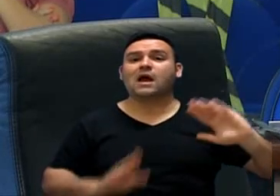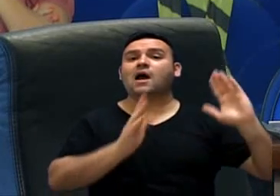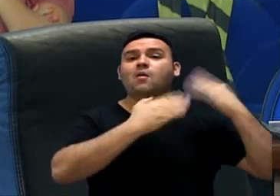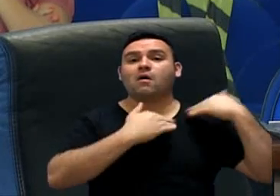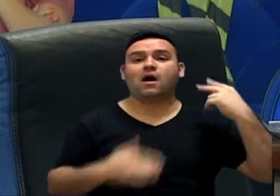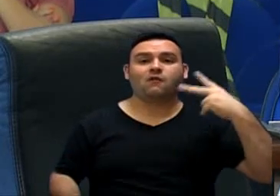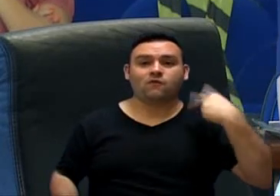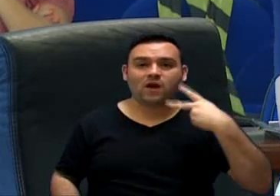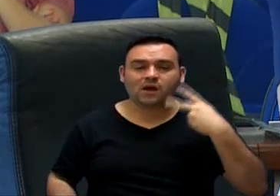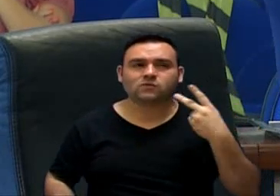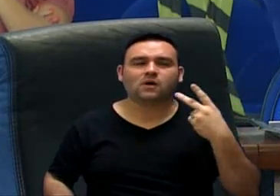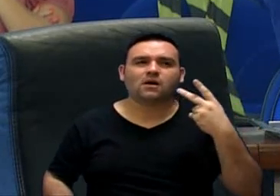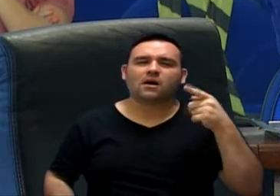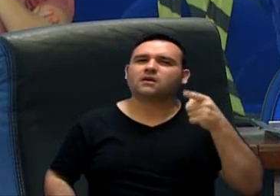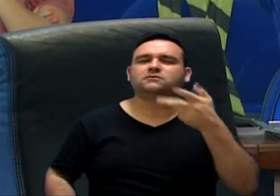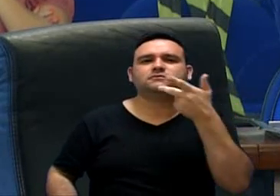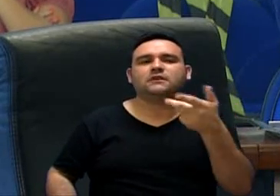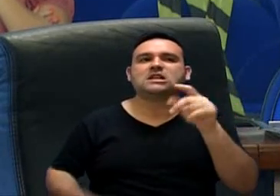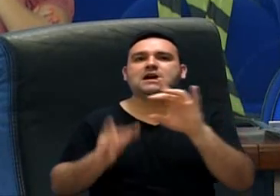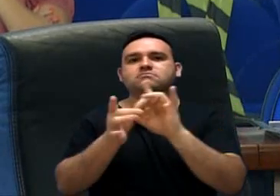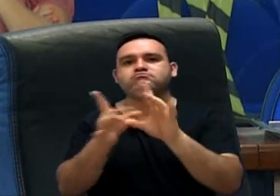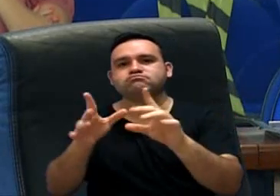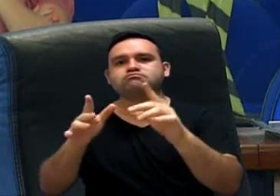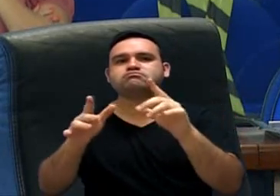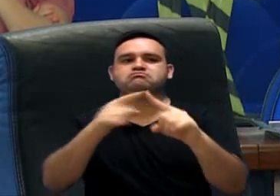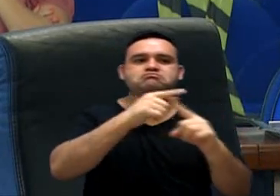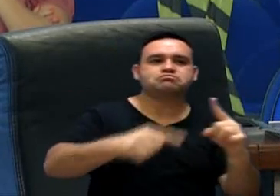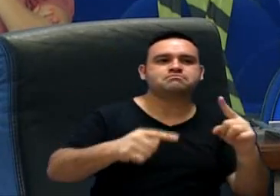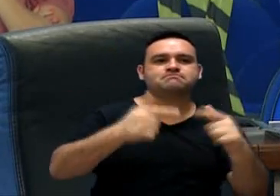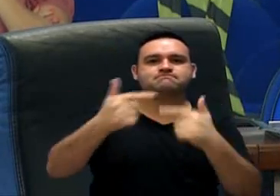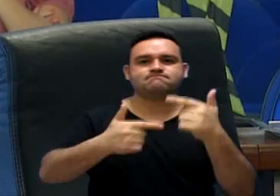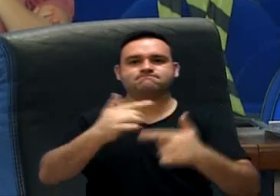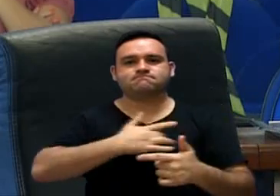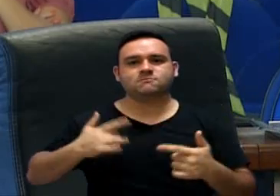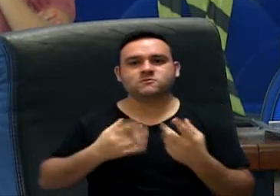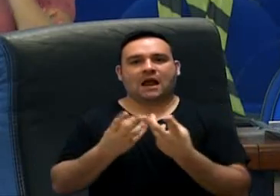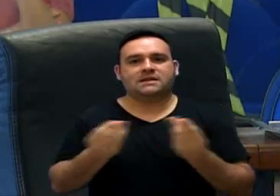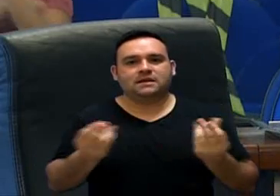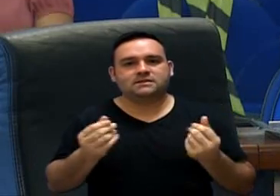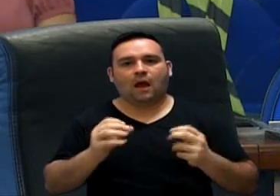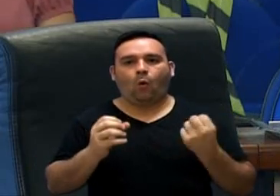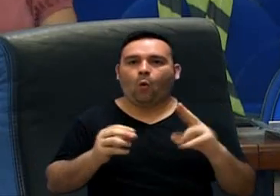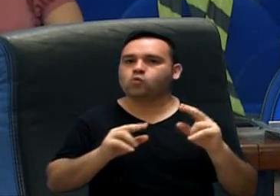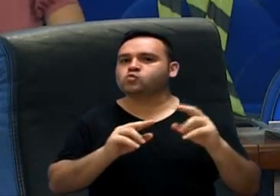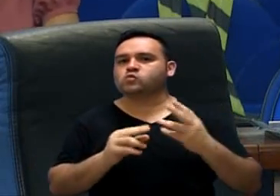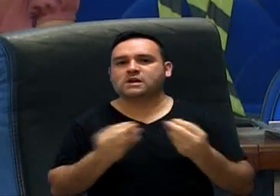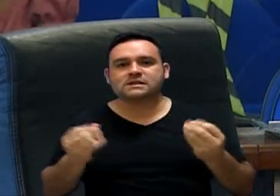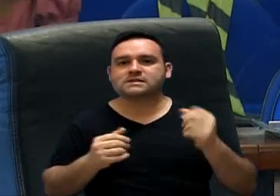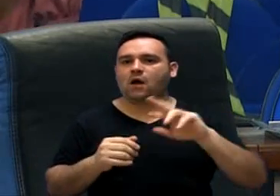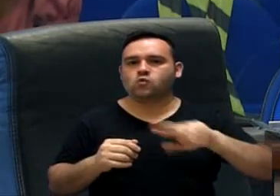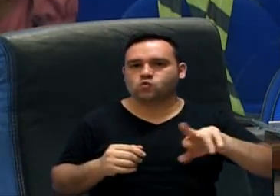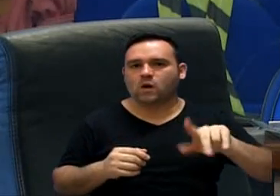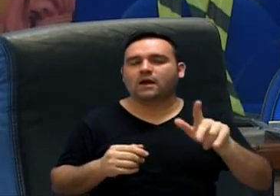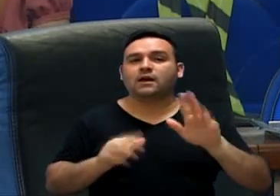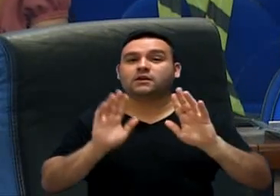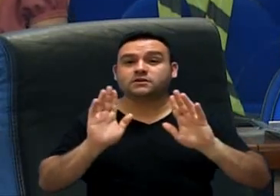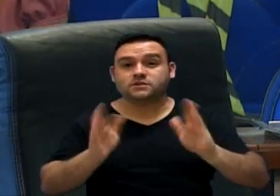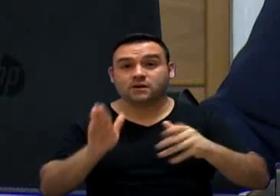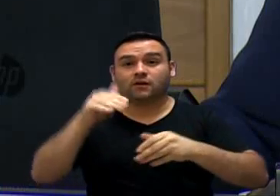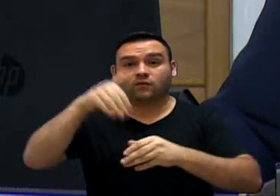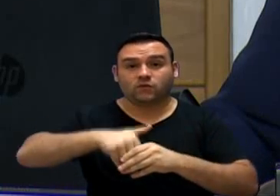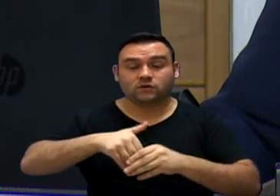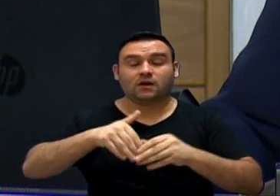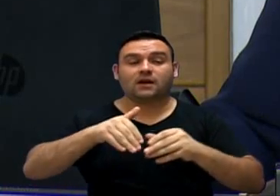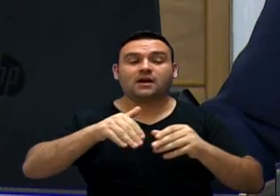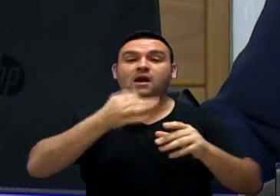de vereador dizer qual é o serviço de saúde que é essencial ou não na cidade. Foi votado